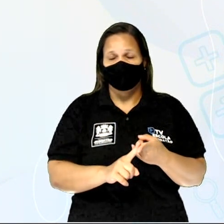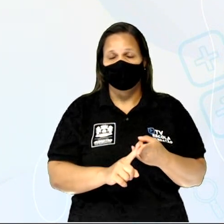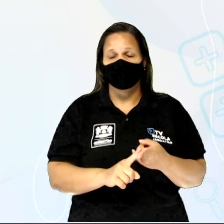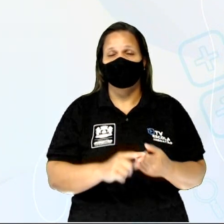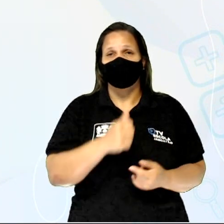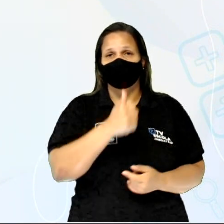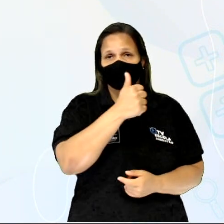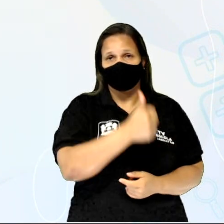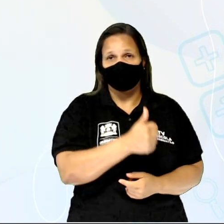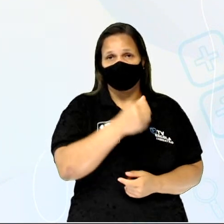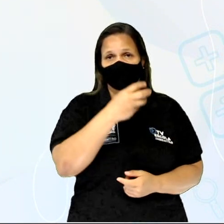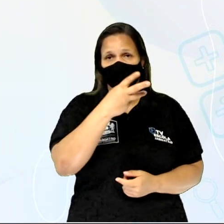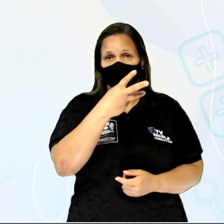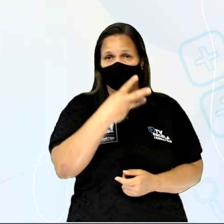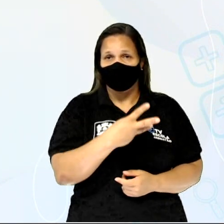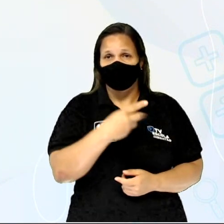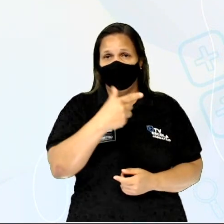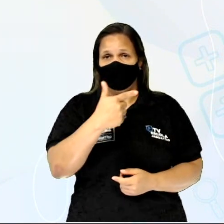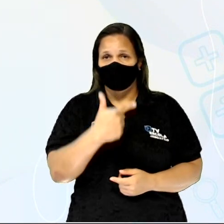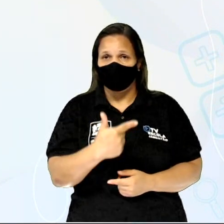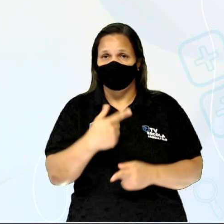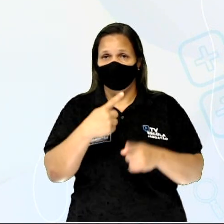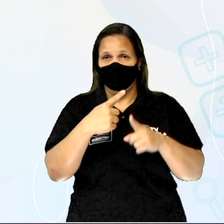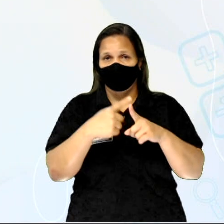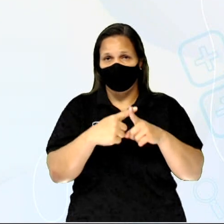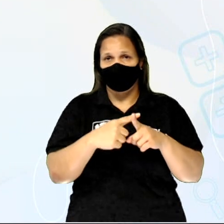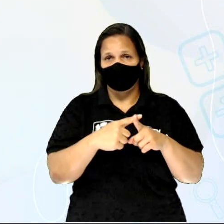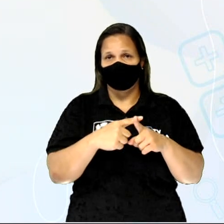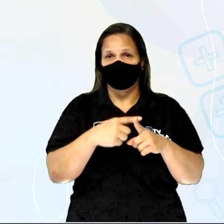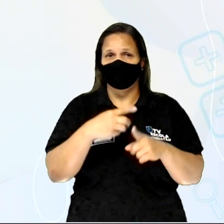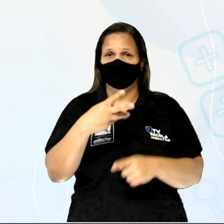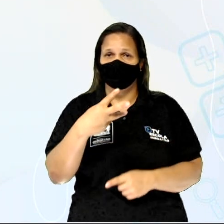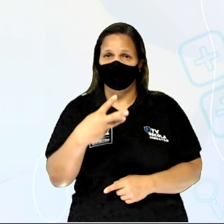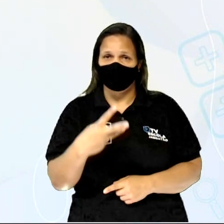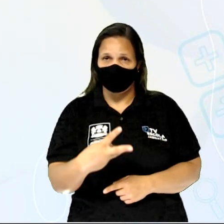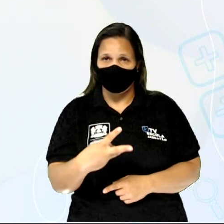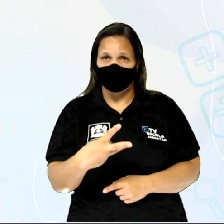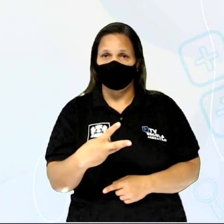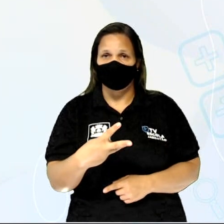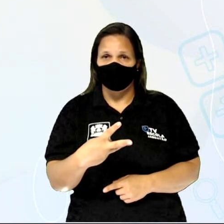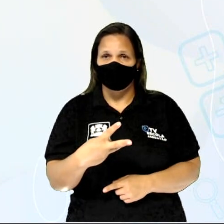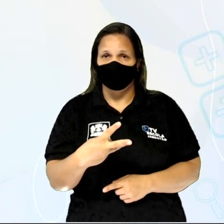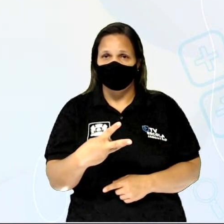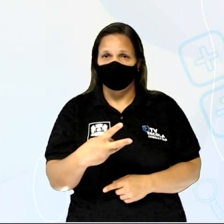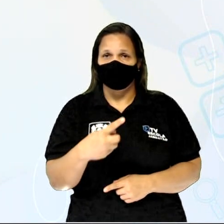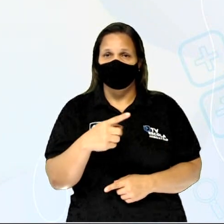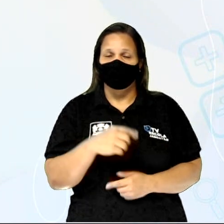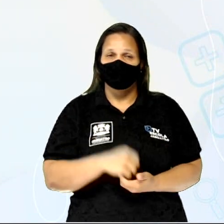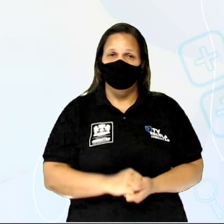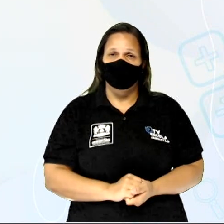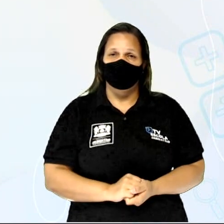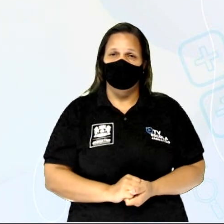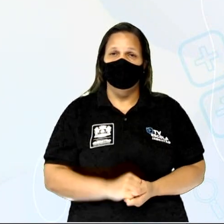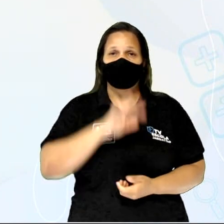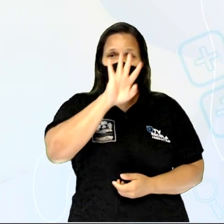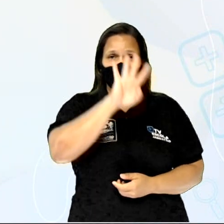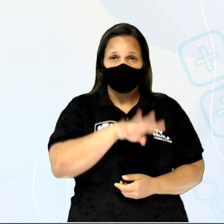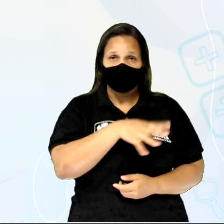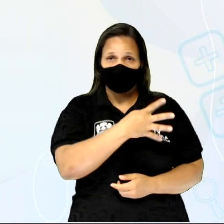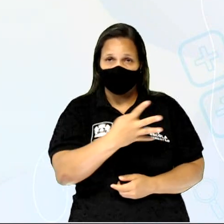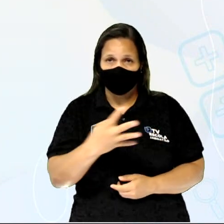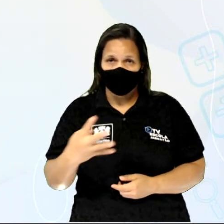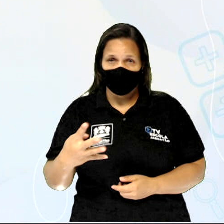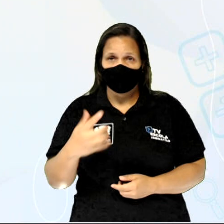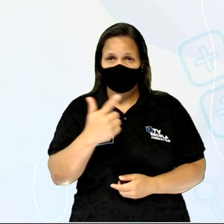132 vezes 3 novamente colocando o quadro o valor de lugar vamos colocar agora